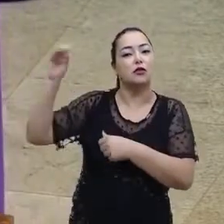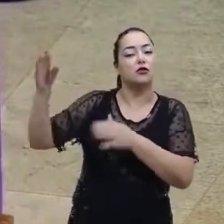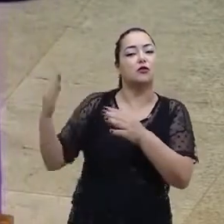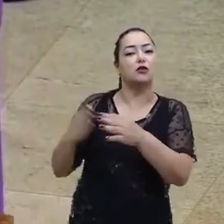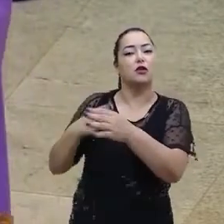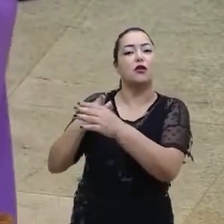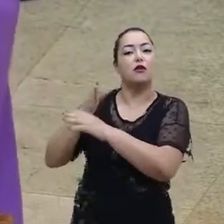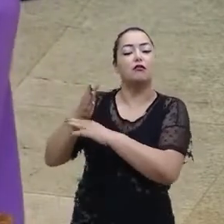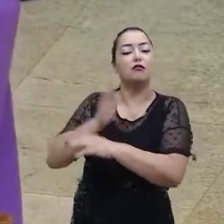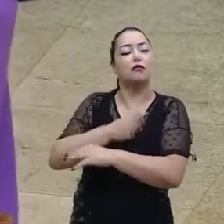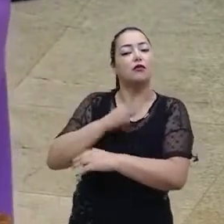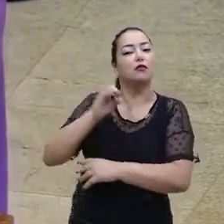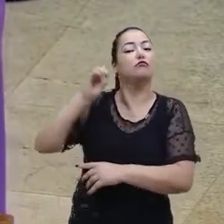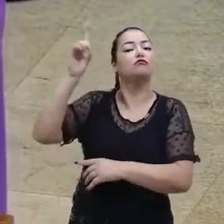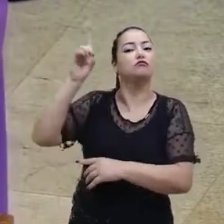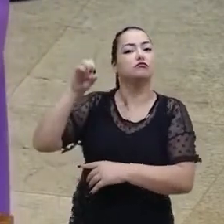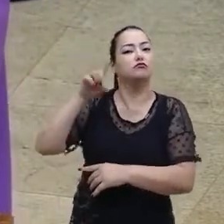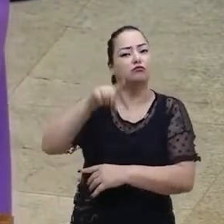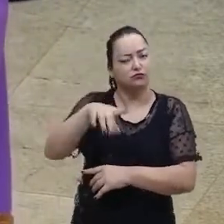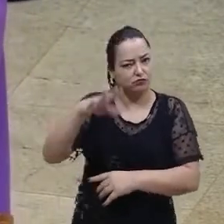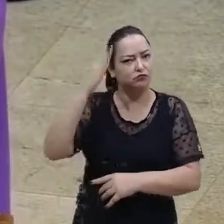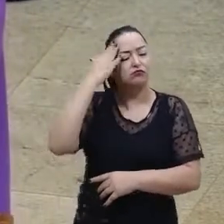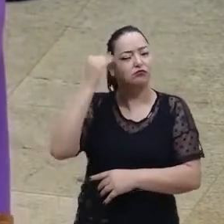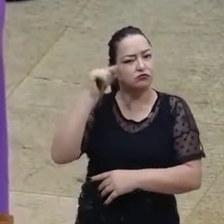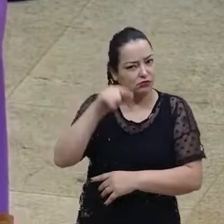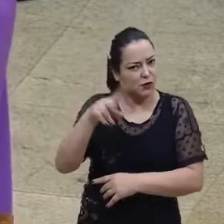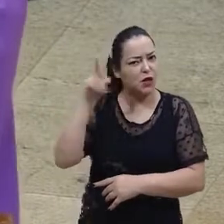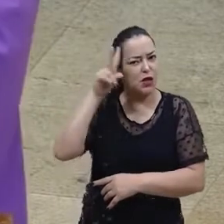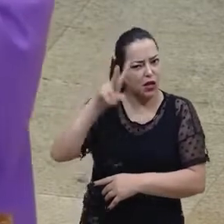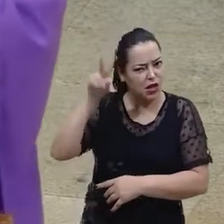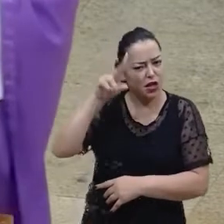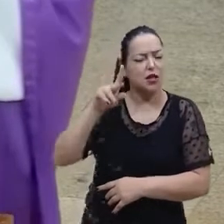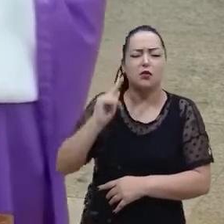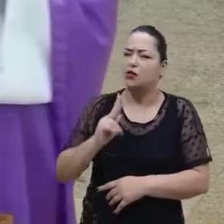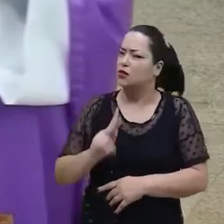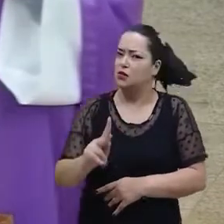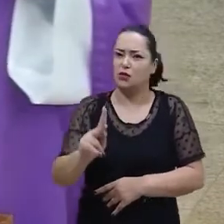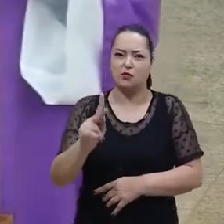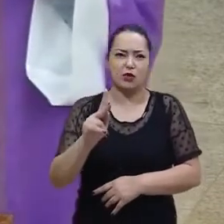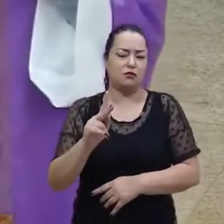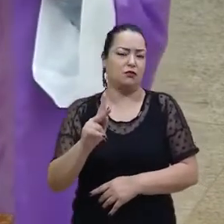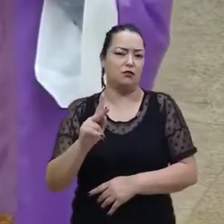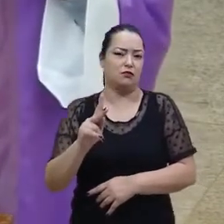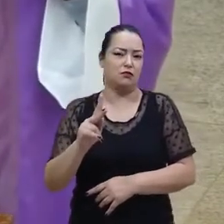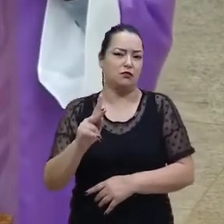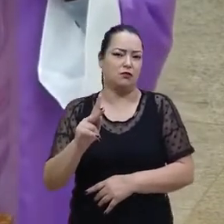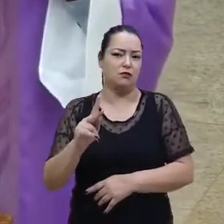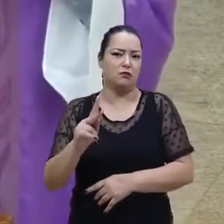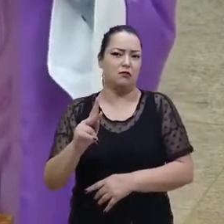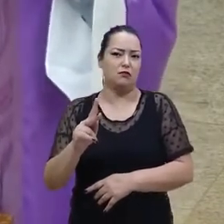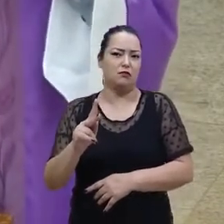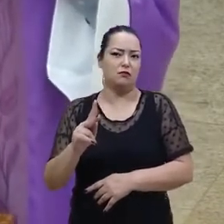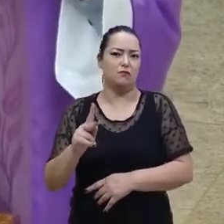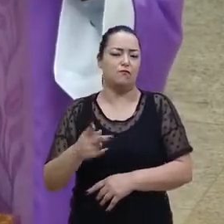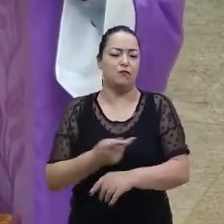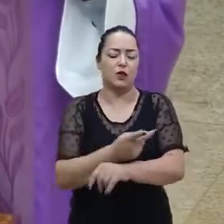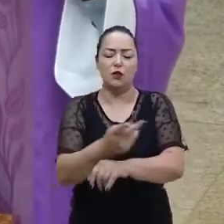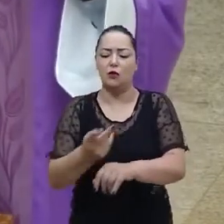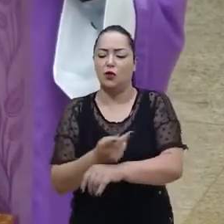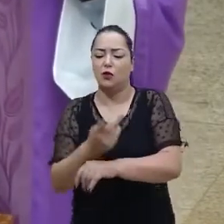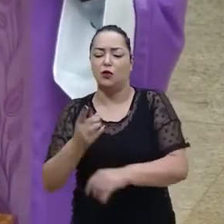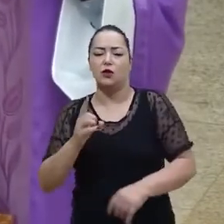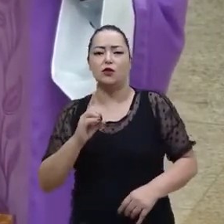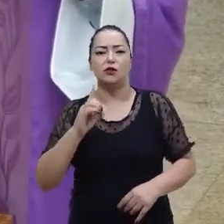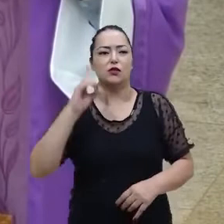tenho isso presente na vida de oração de vocês tenho isso presente na busca por